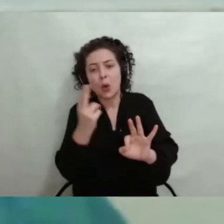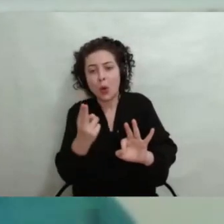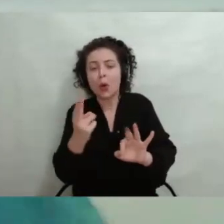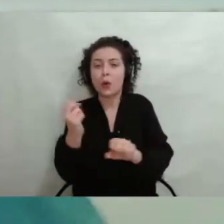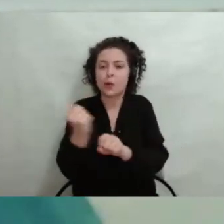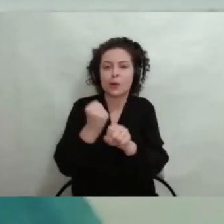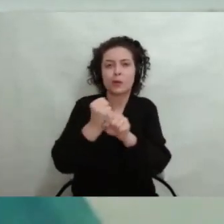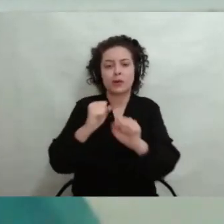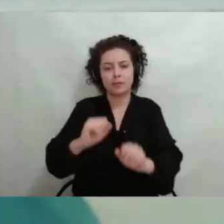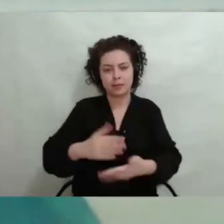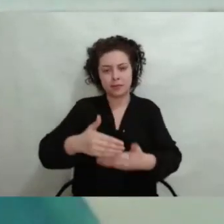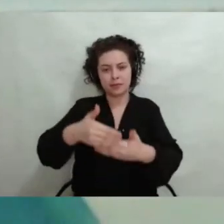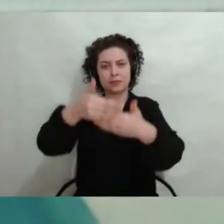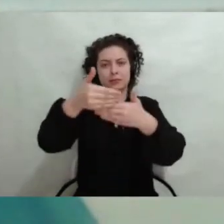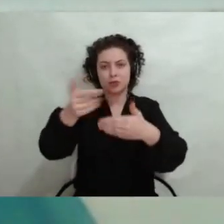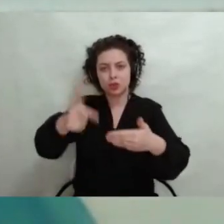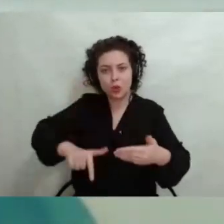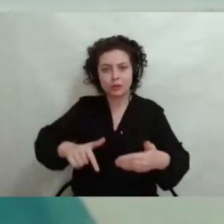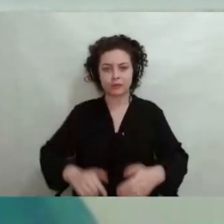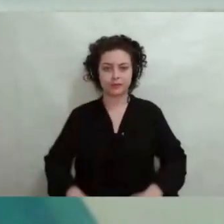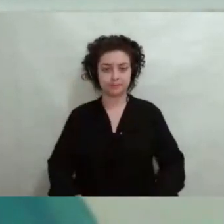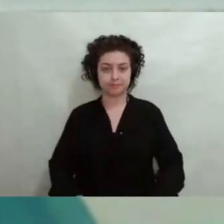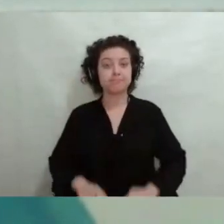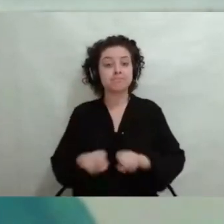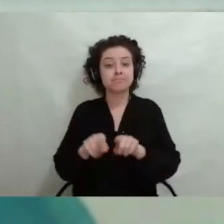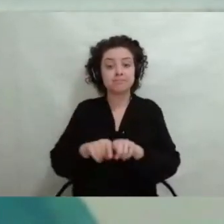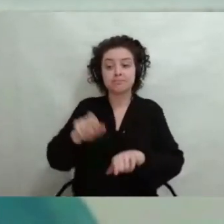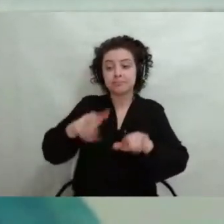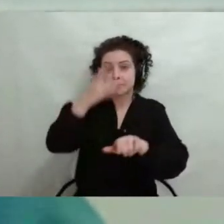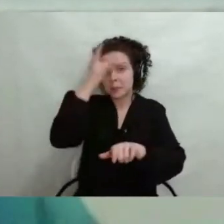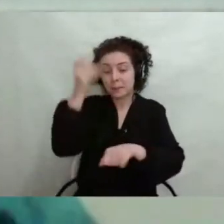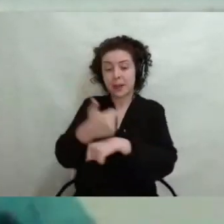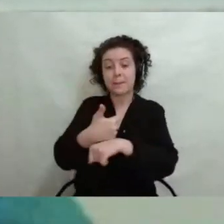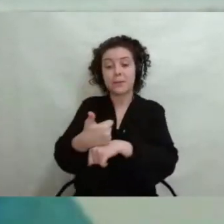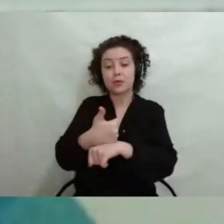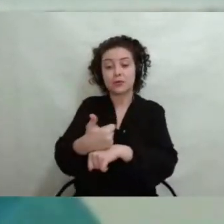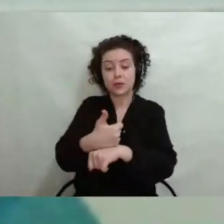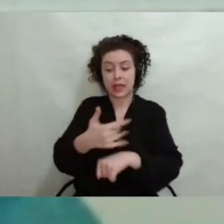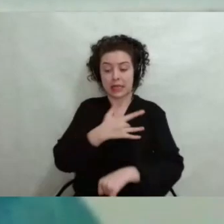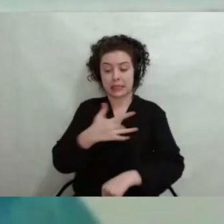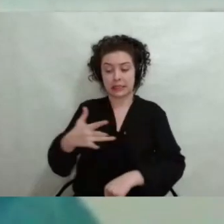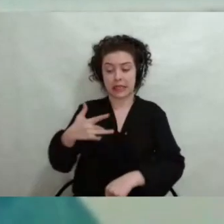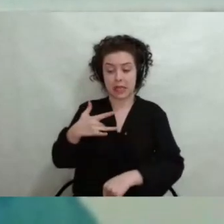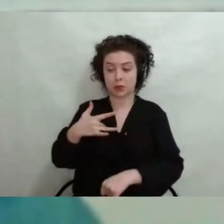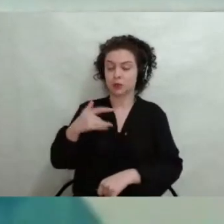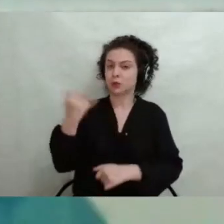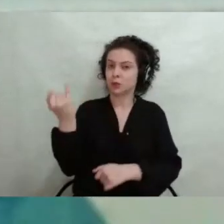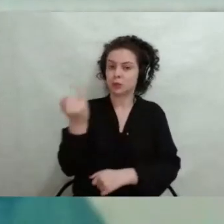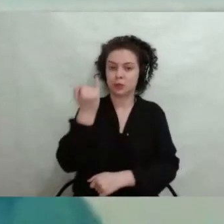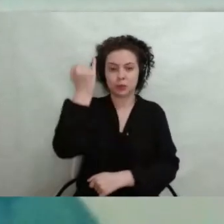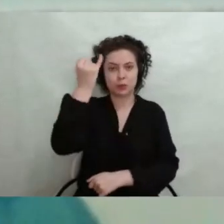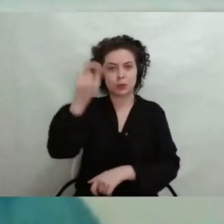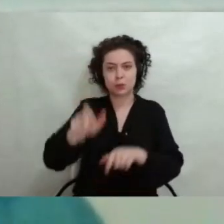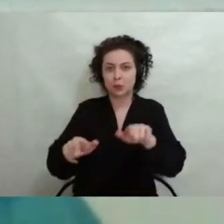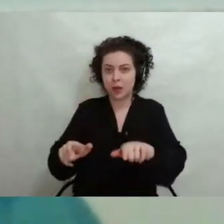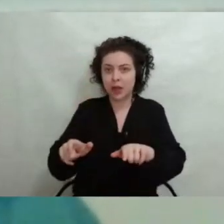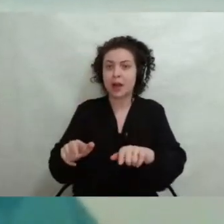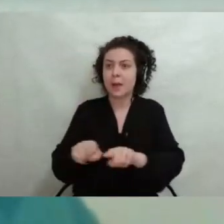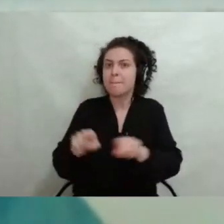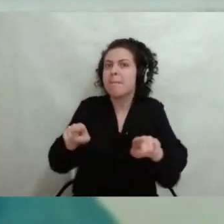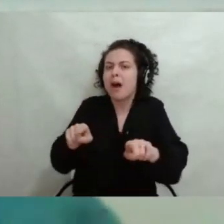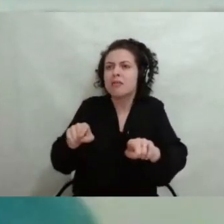reconstruídos, pelo pessoal. Os trabalhadores, os profissionais de saúde têm sido muito maltratados, vamos dizer